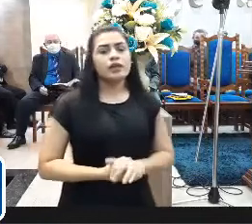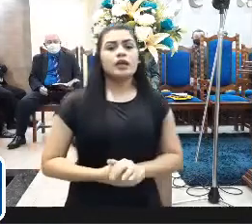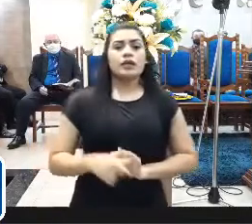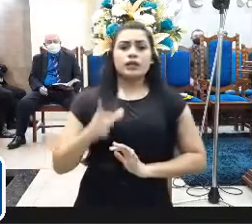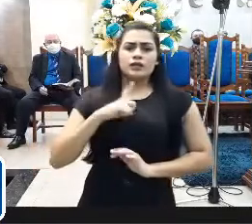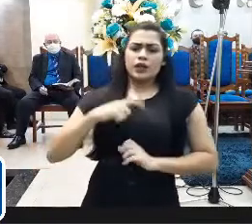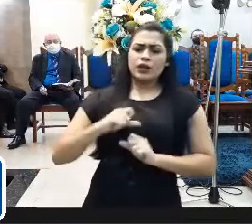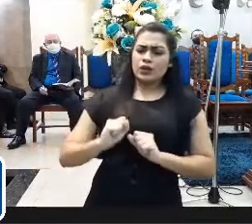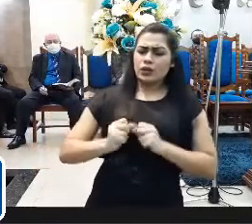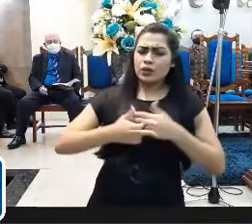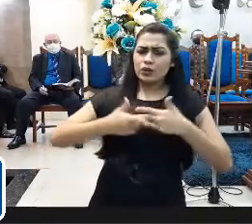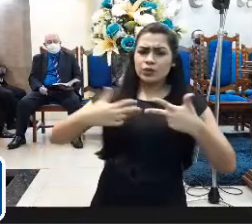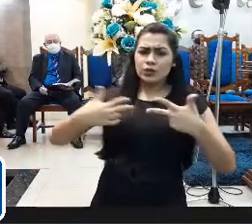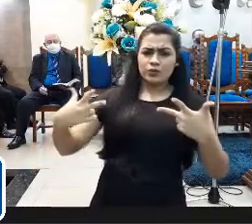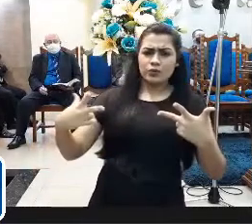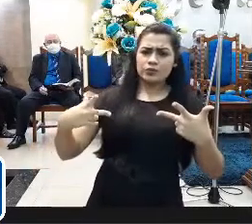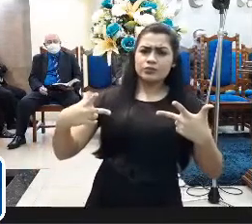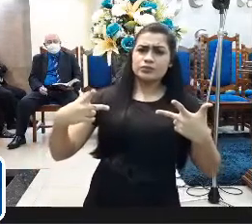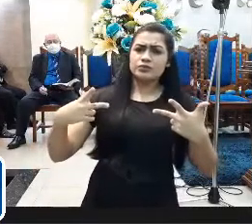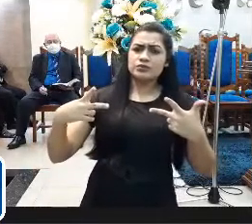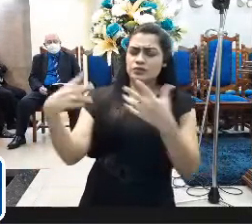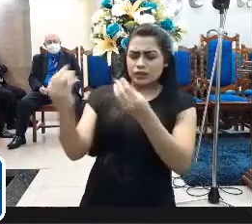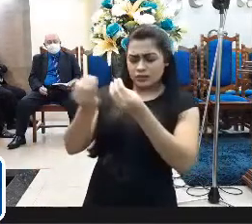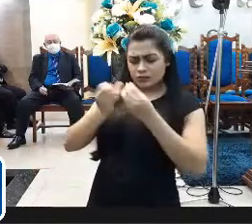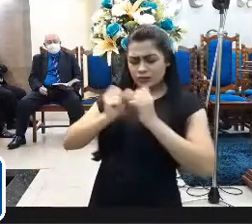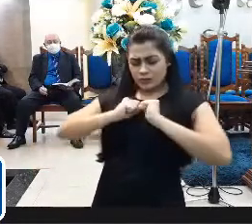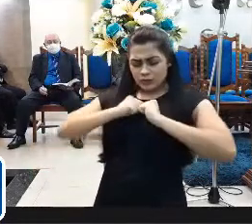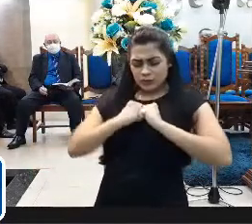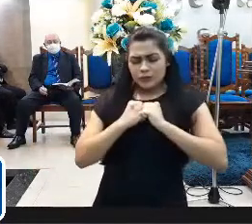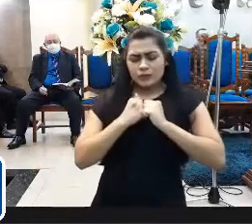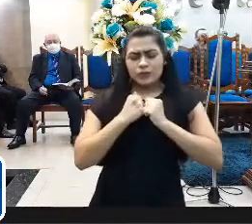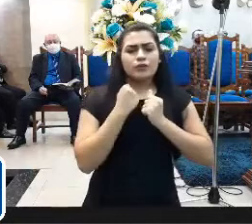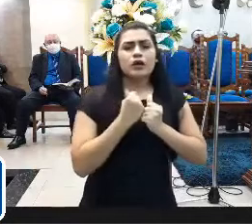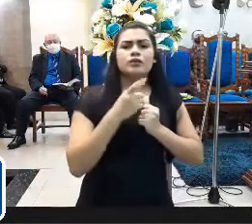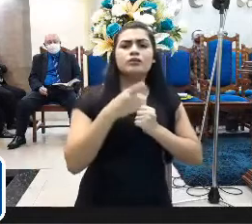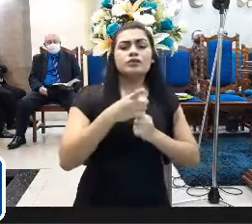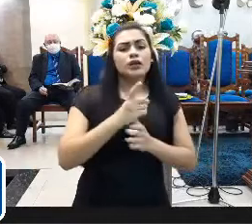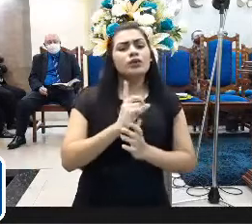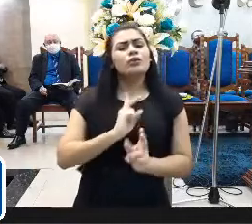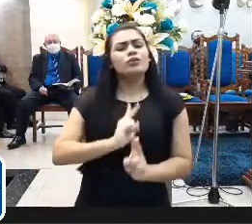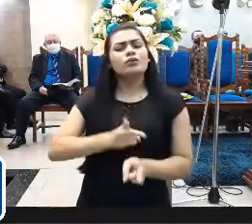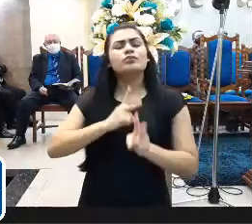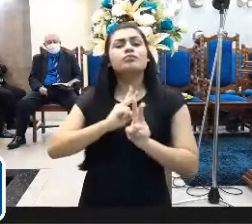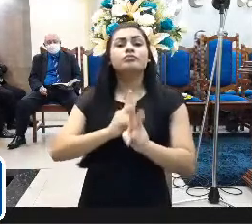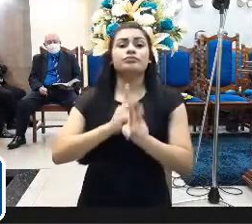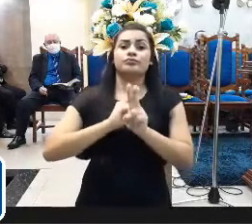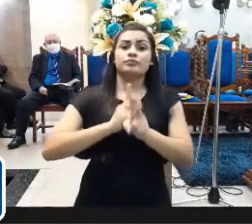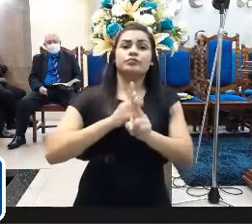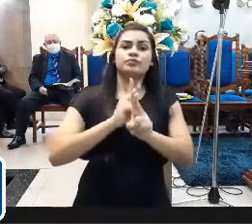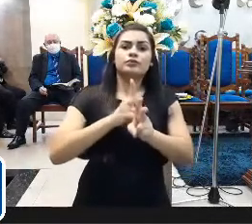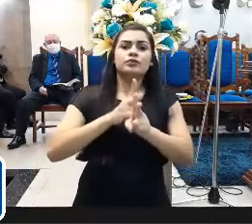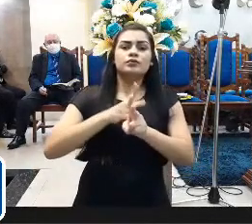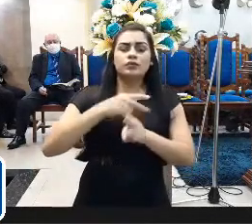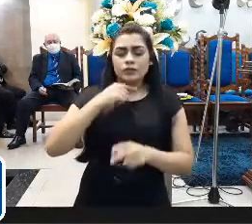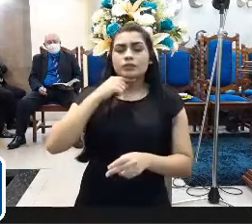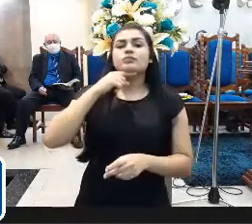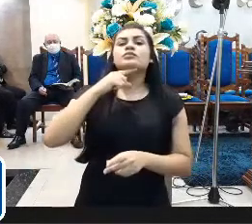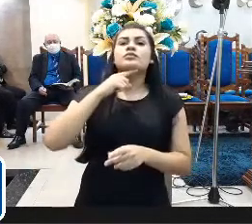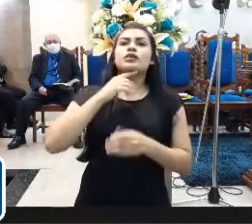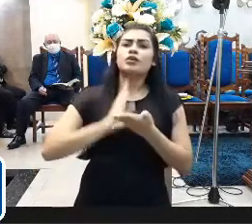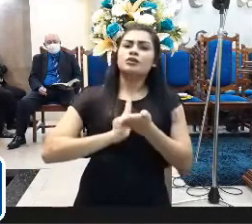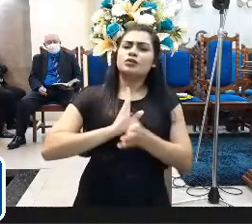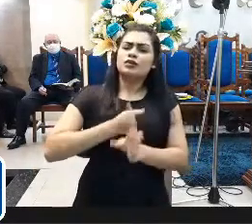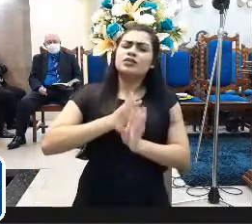cabeça erguida, marchando para o céu. Quem depende desta graça? Quem depende desta